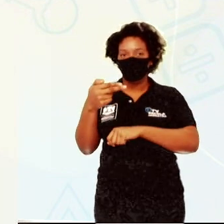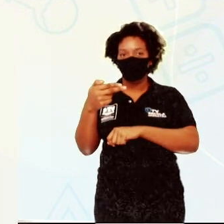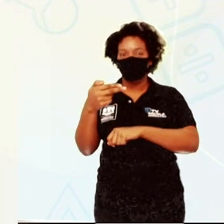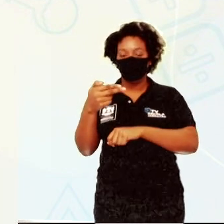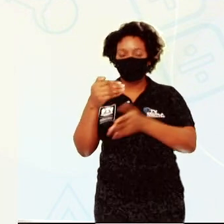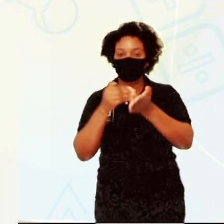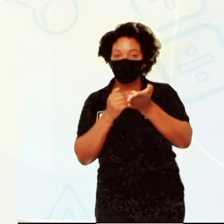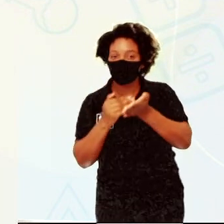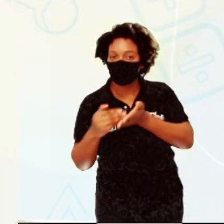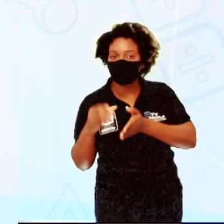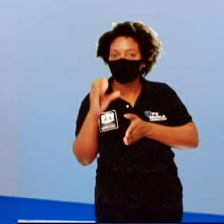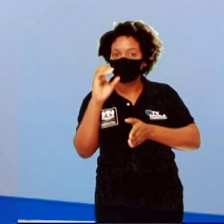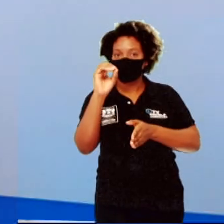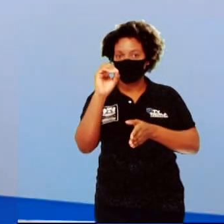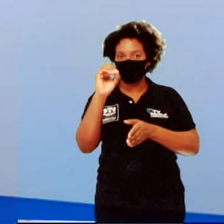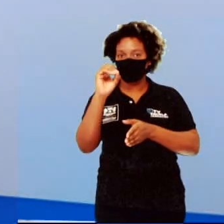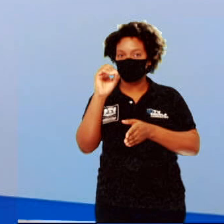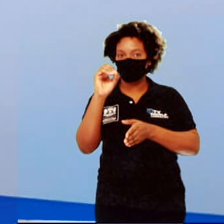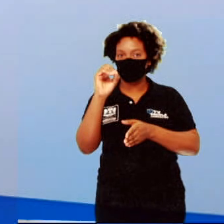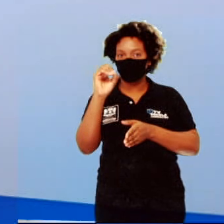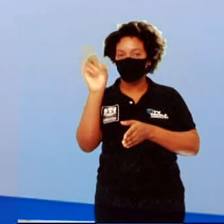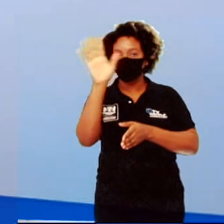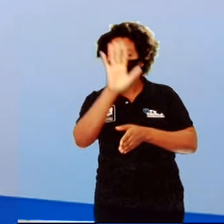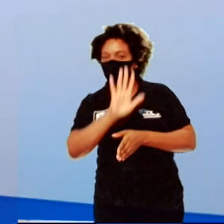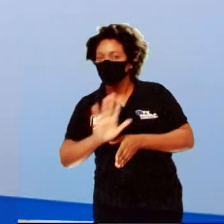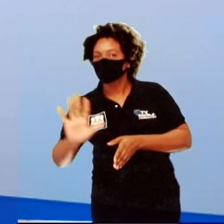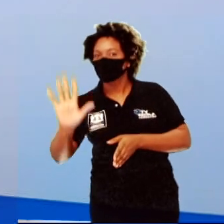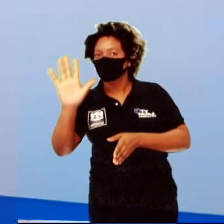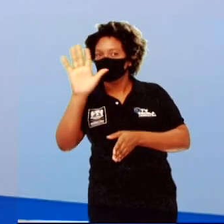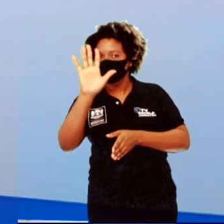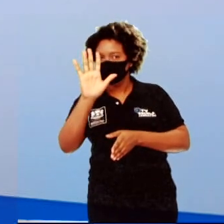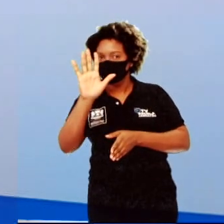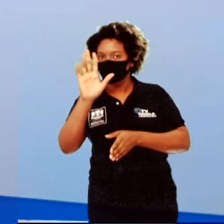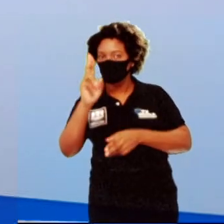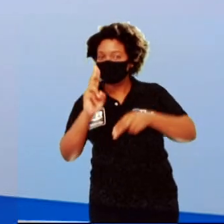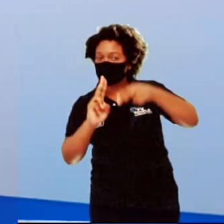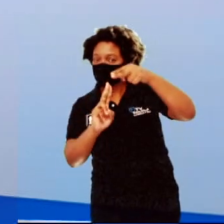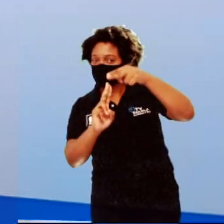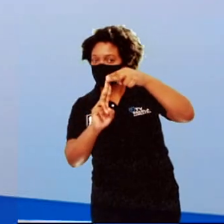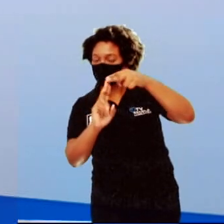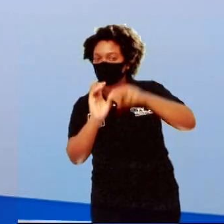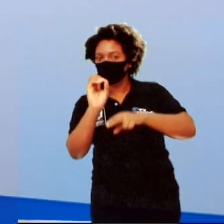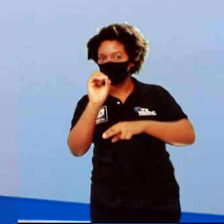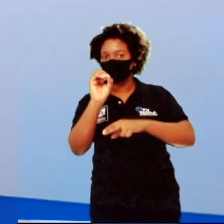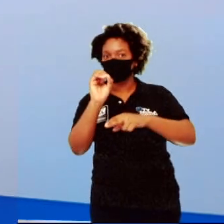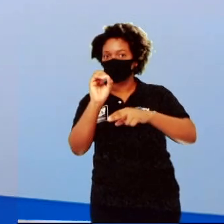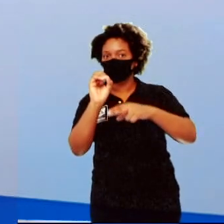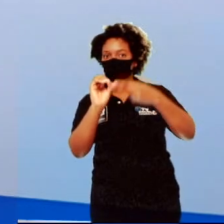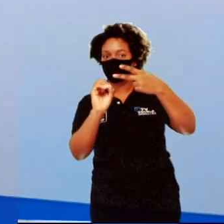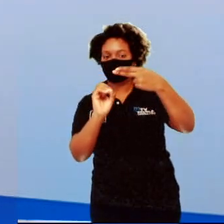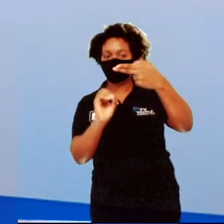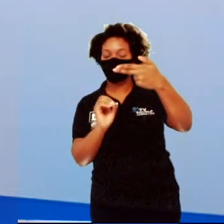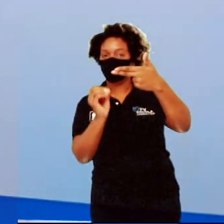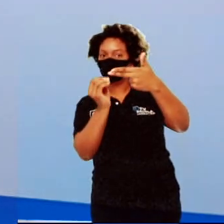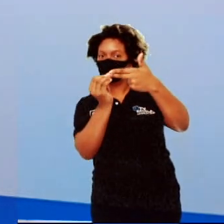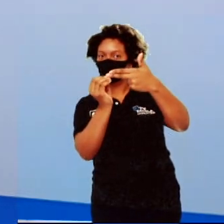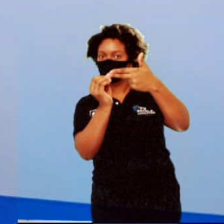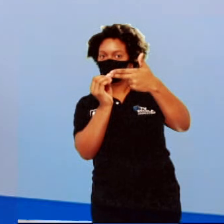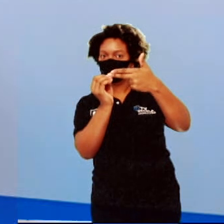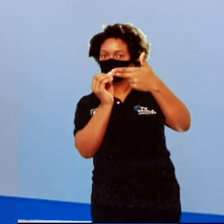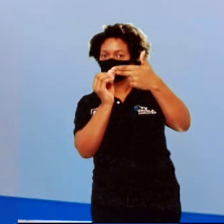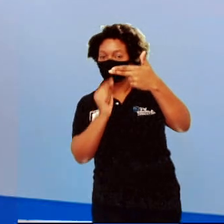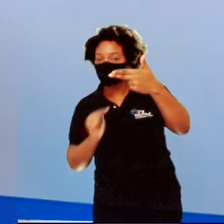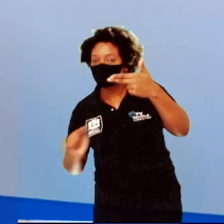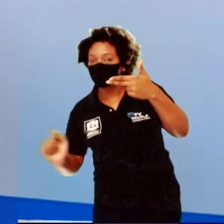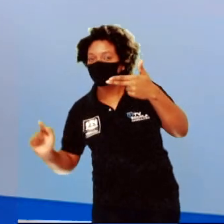0. Olha aqui, vem aqui comigo, ó. Tá aqui, ó, bem em cima do 0, tá? E a outra